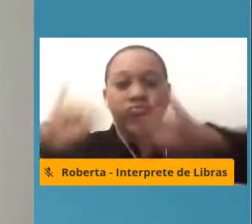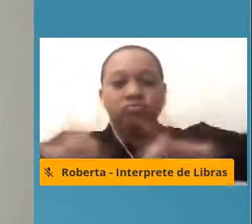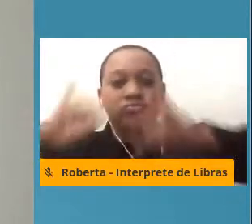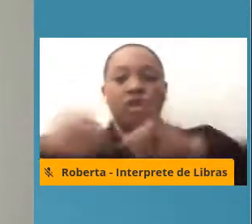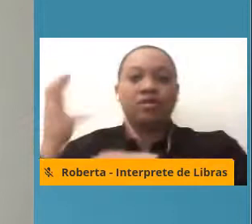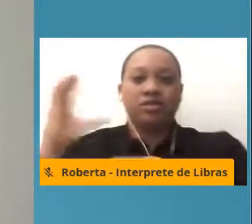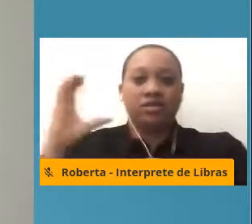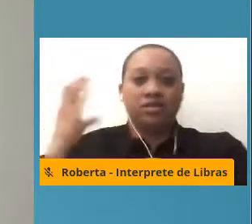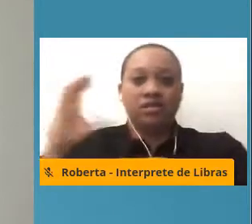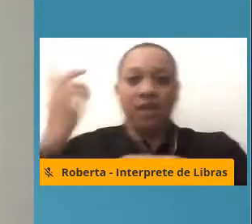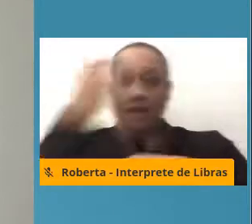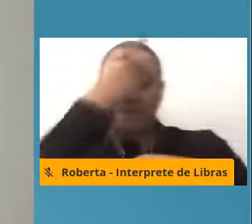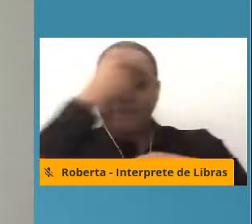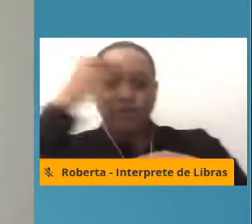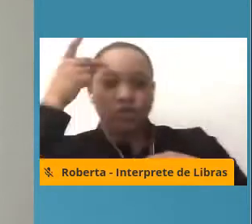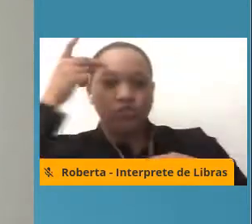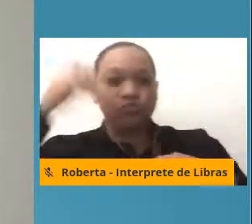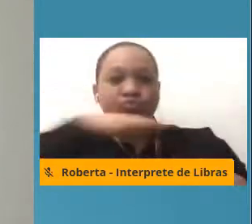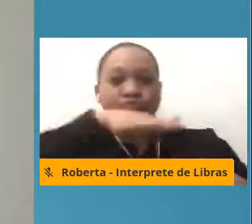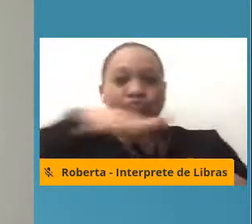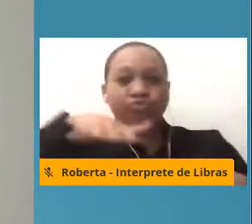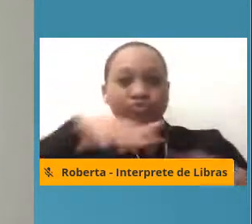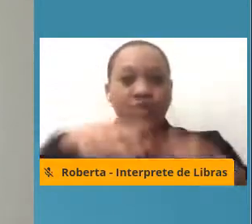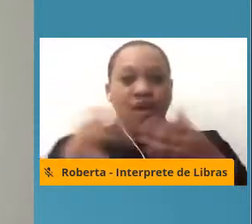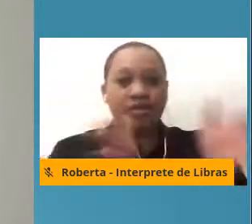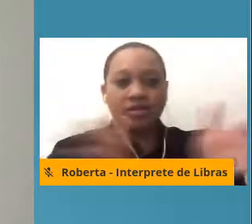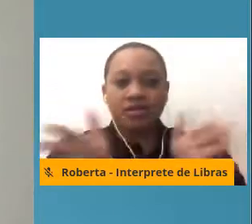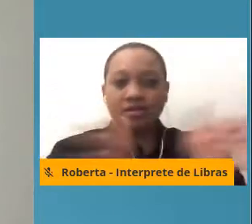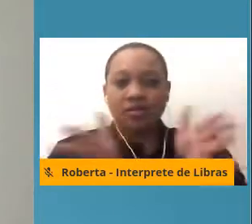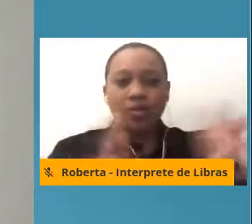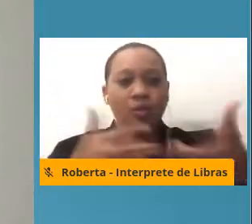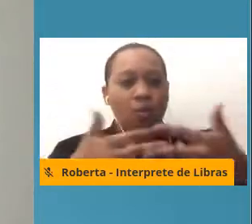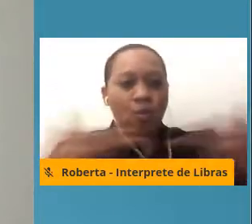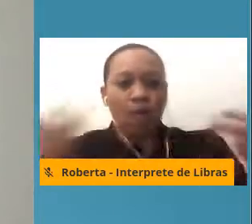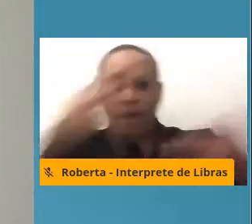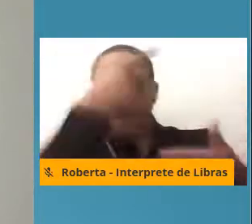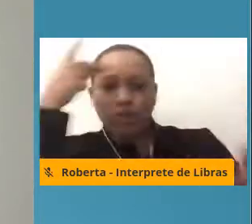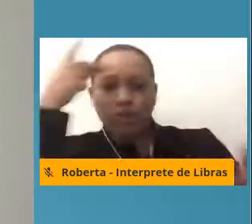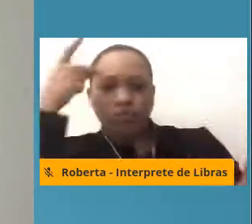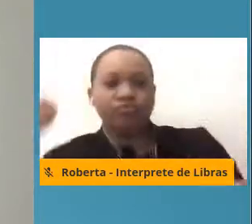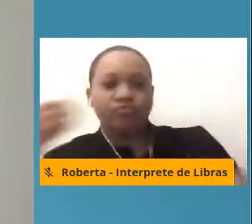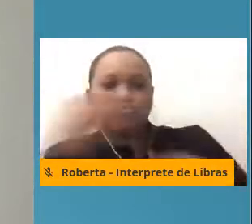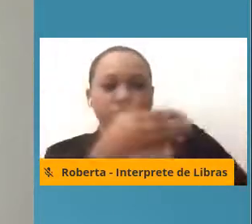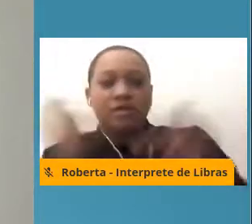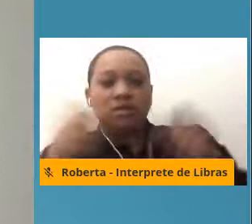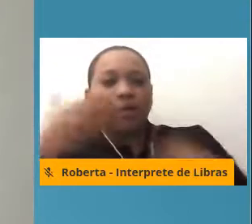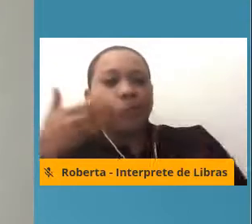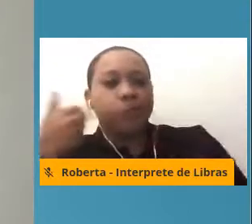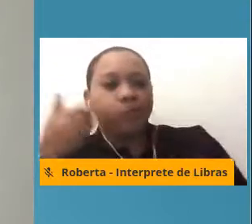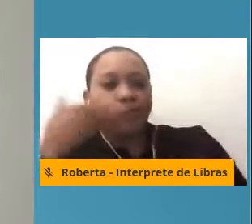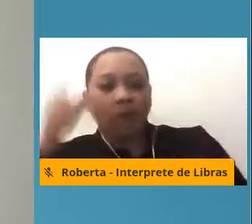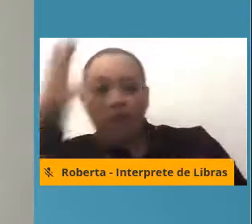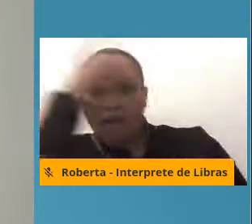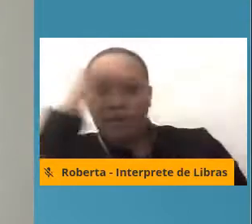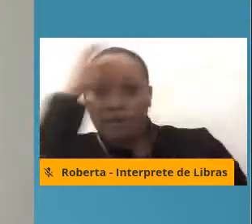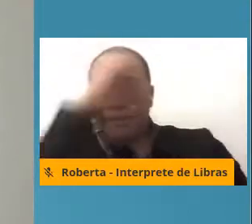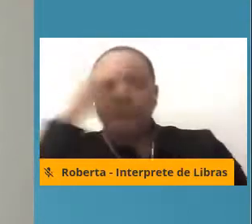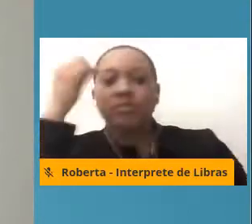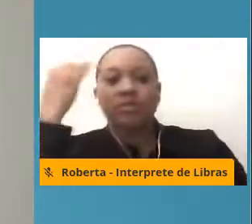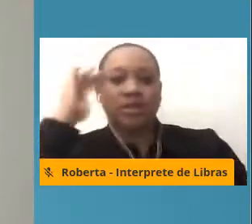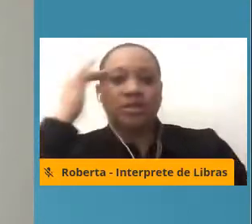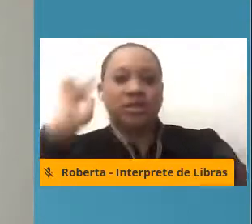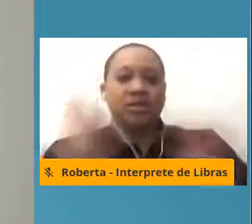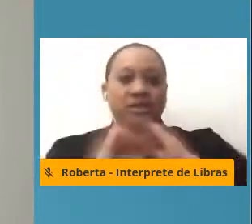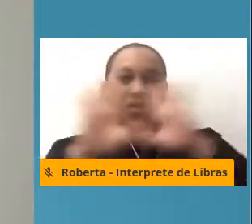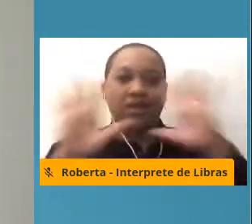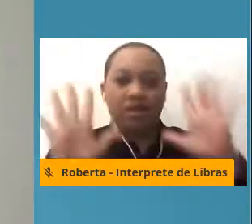pessoas, para a comunidade, numa linguagem acessível, que qualquer pessoa da sua família possa entender. E é um trabalho extremamente